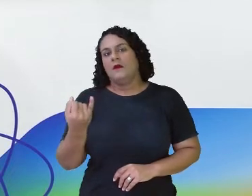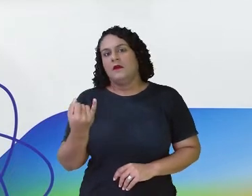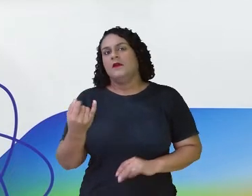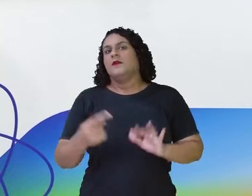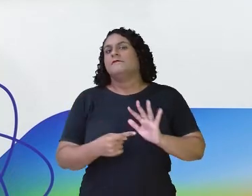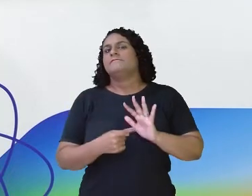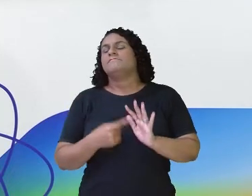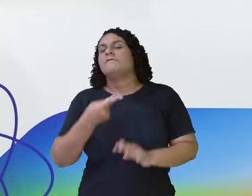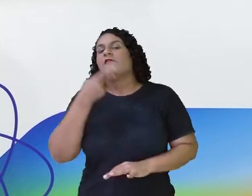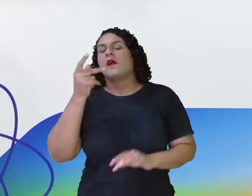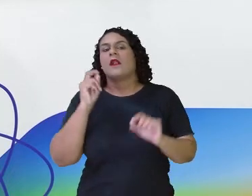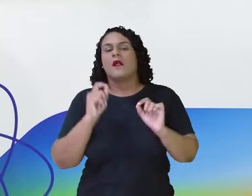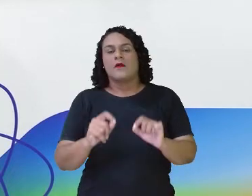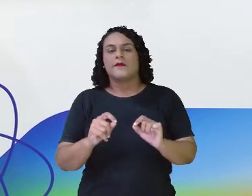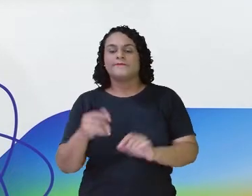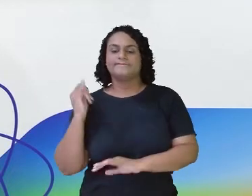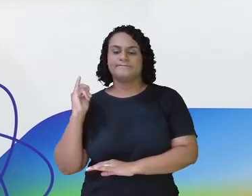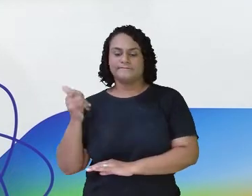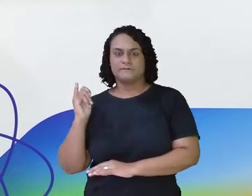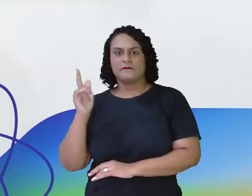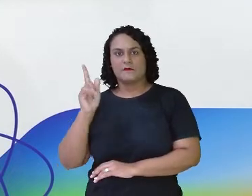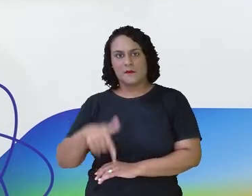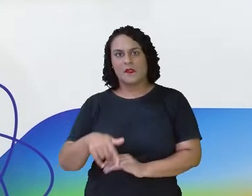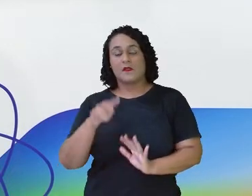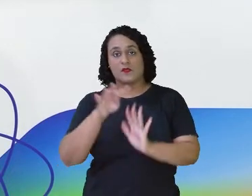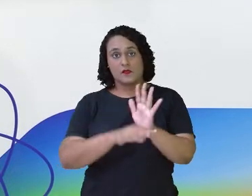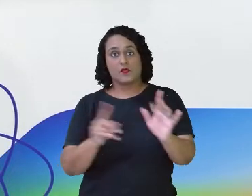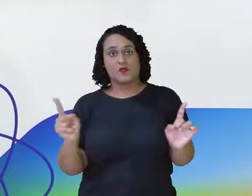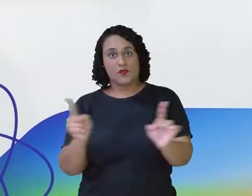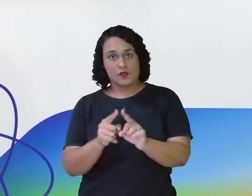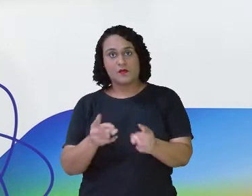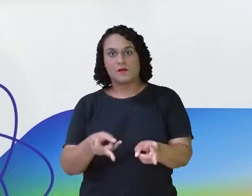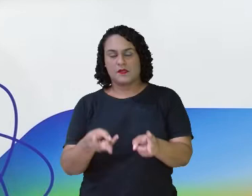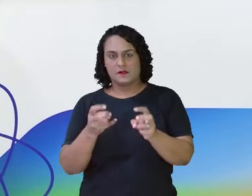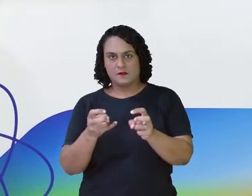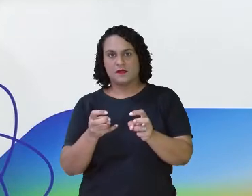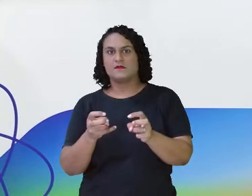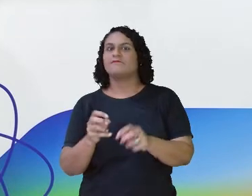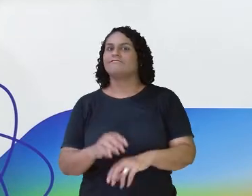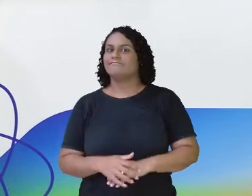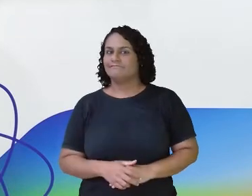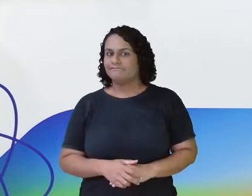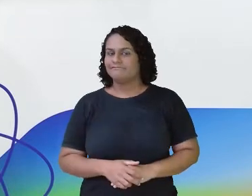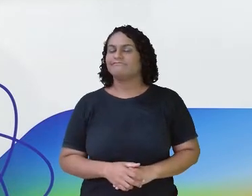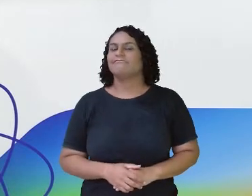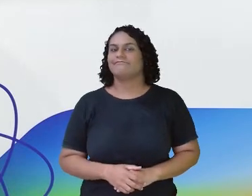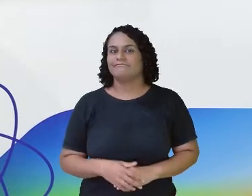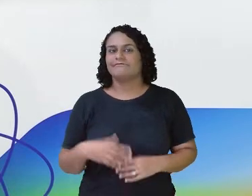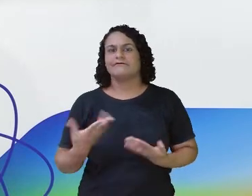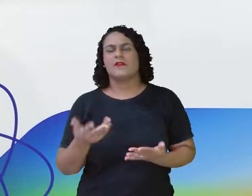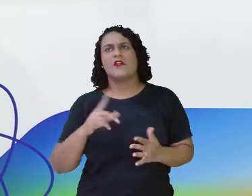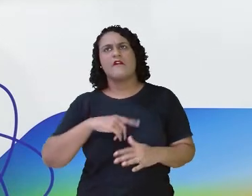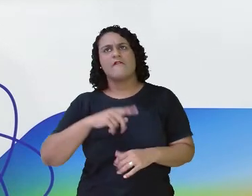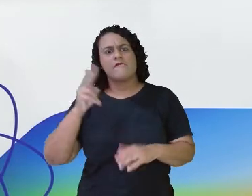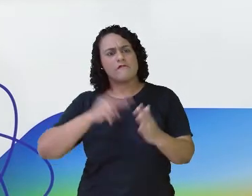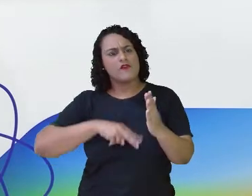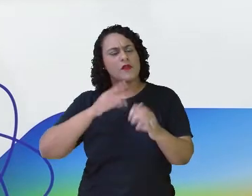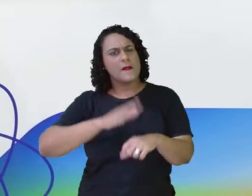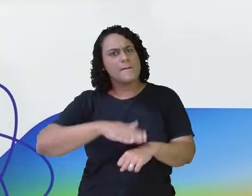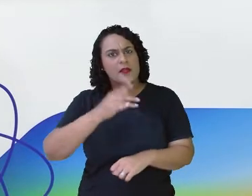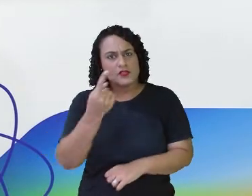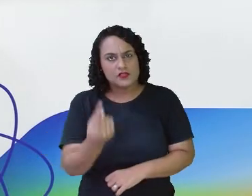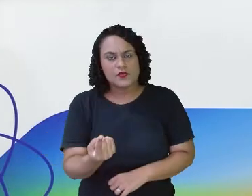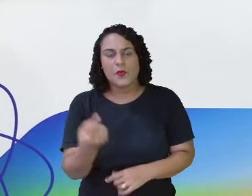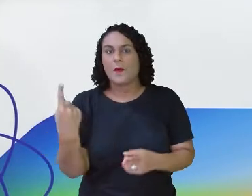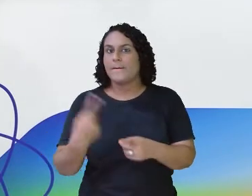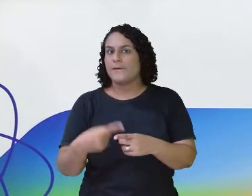observação. Então vamos lá. O conto é um texto curto, percebemos isso, tanto é que eu tenho aula aqui que eu vou ler mais de um conto para vocês, porque não